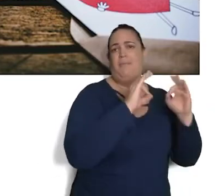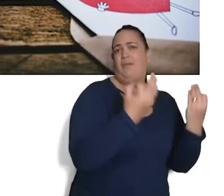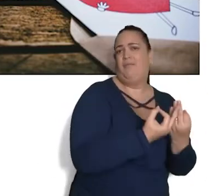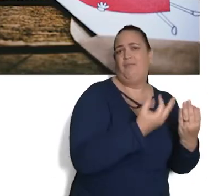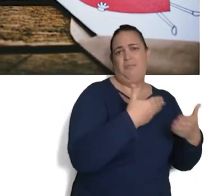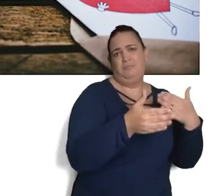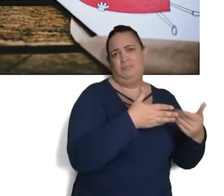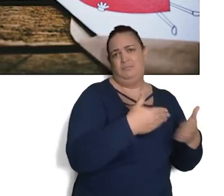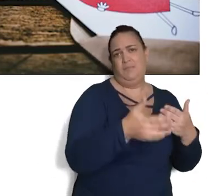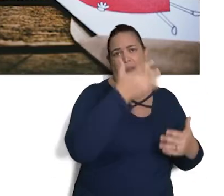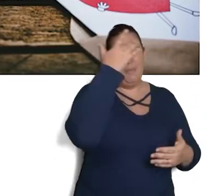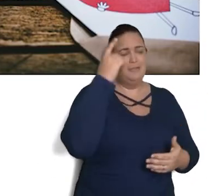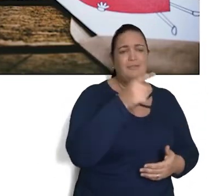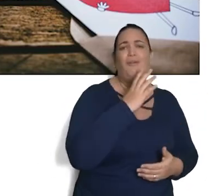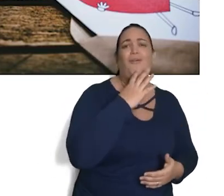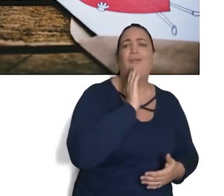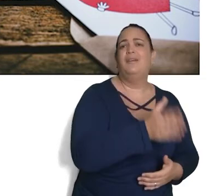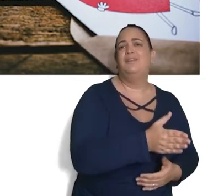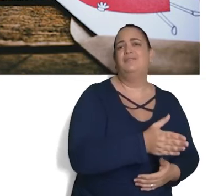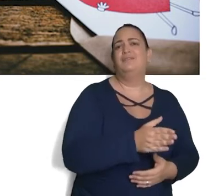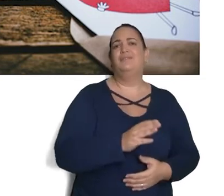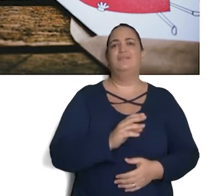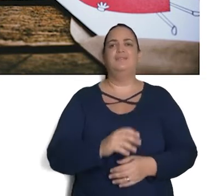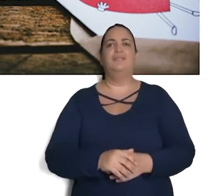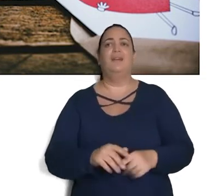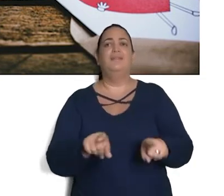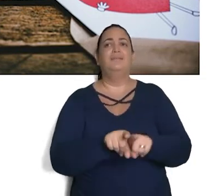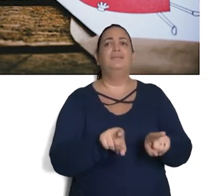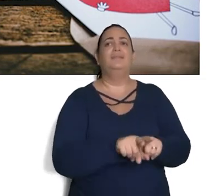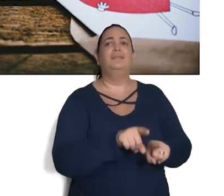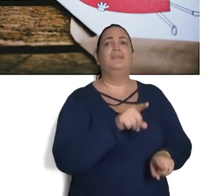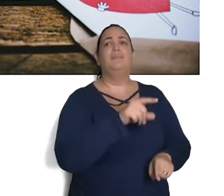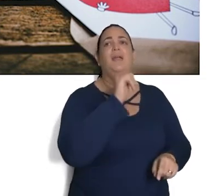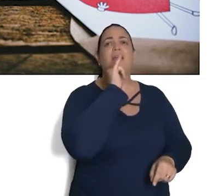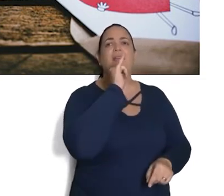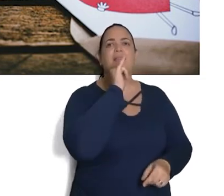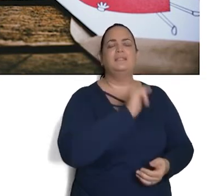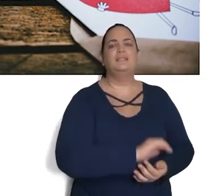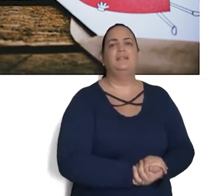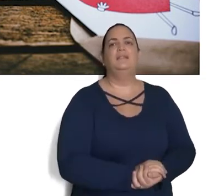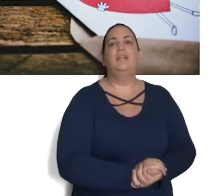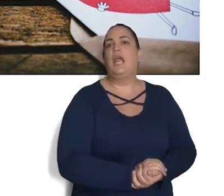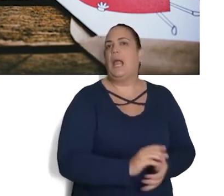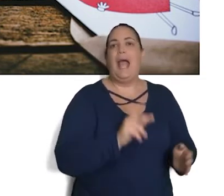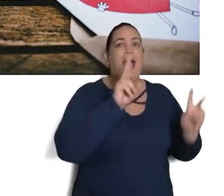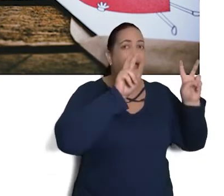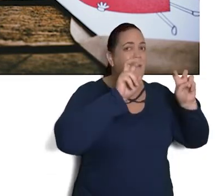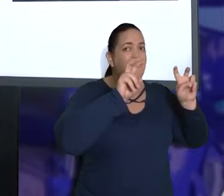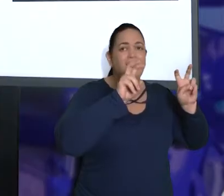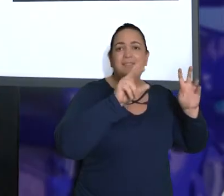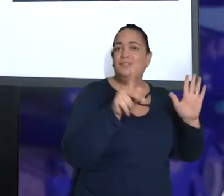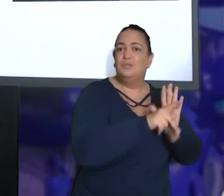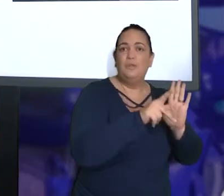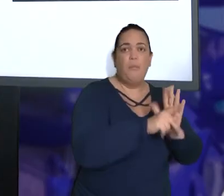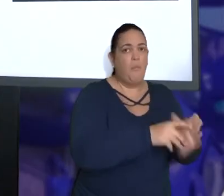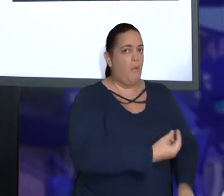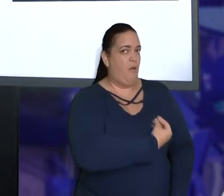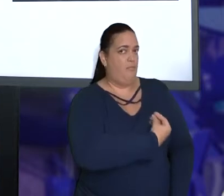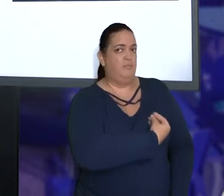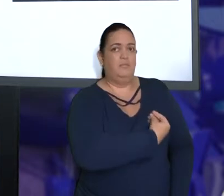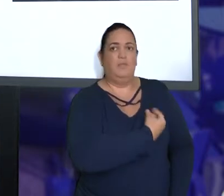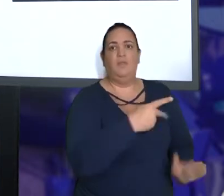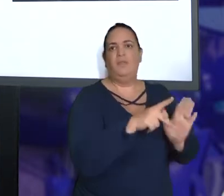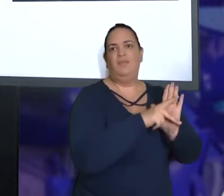também e amigos. Outra característica da carta pessoal é a interlocução permanece na vida privada, ou seja, eles estão